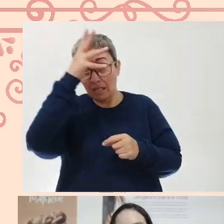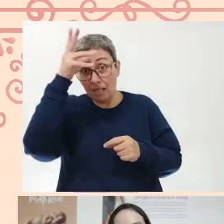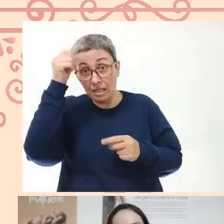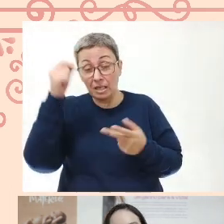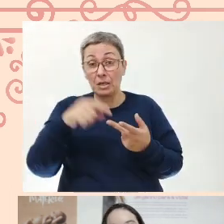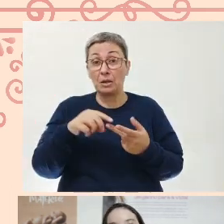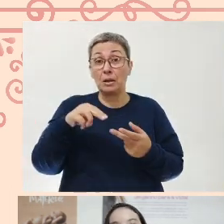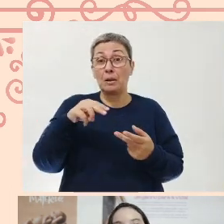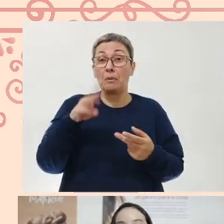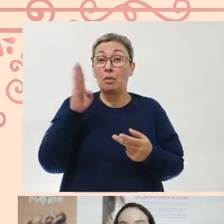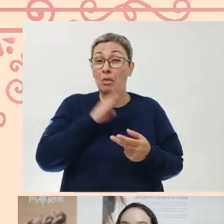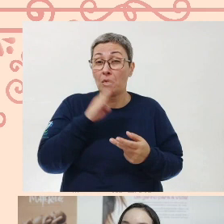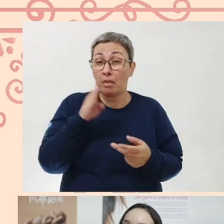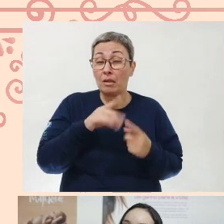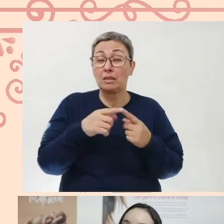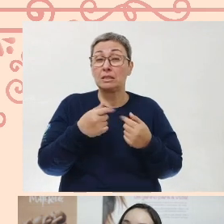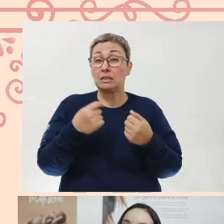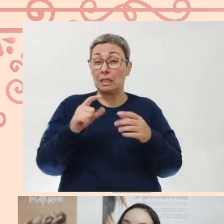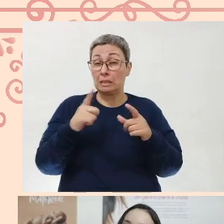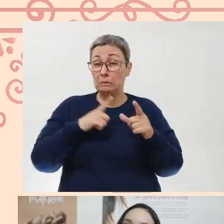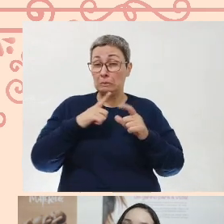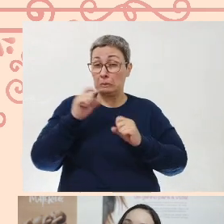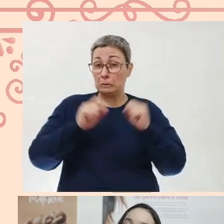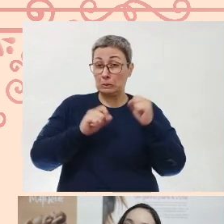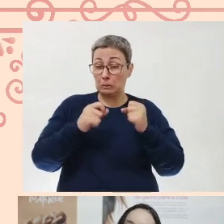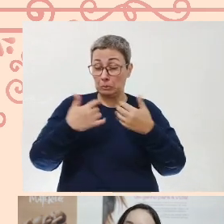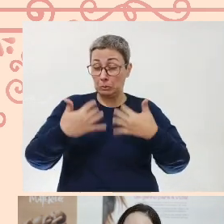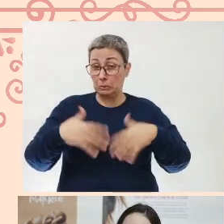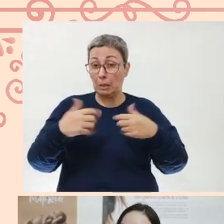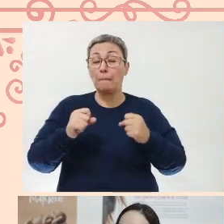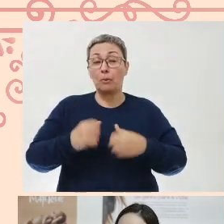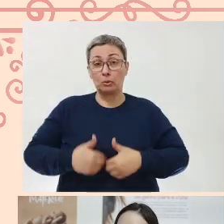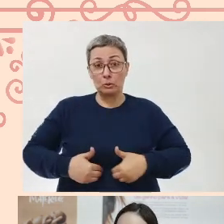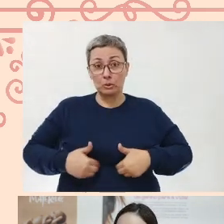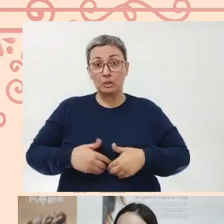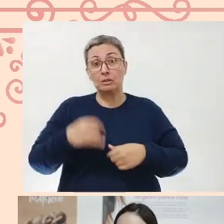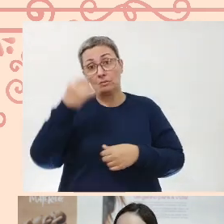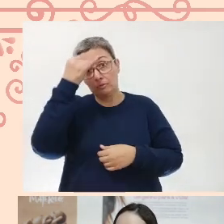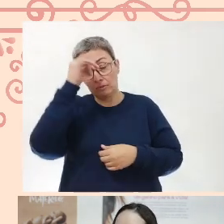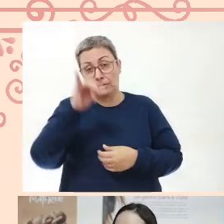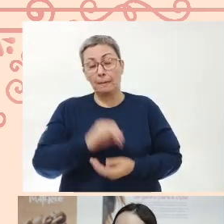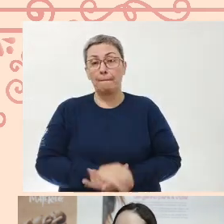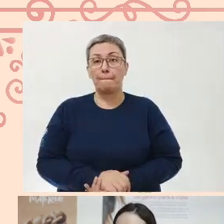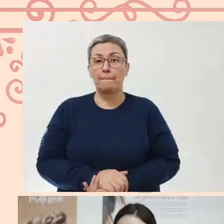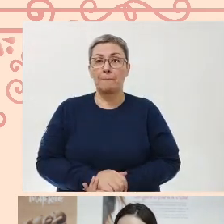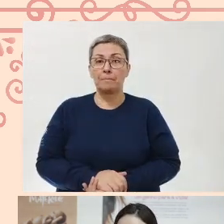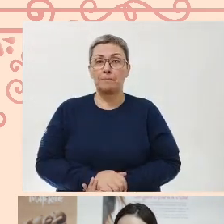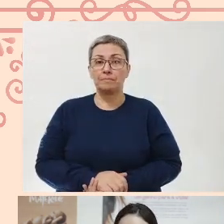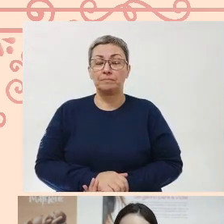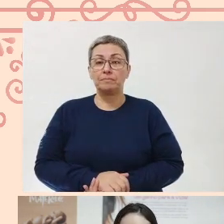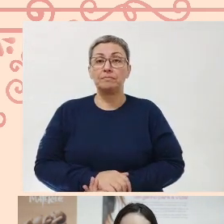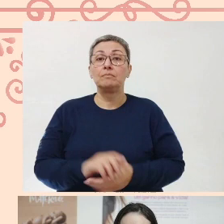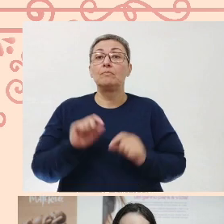E refrigerantes, molhos picantes, que são produtos muito industrializados, podem dar cólica no bebê, então evitem.